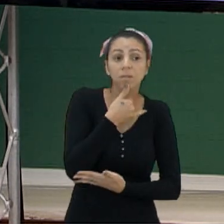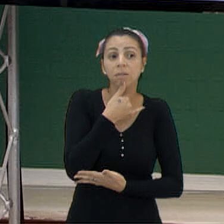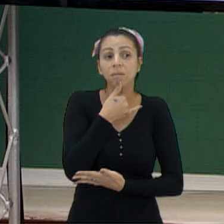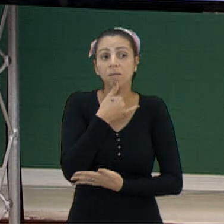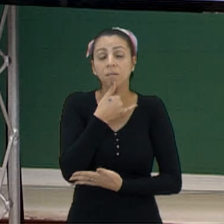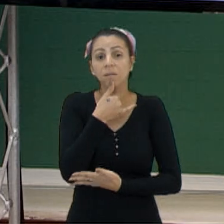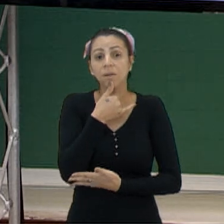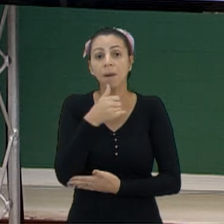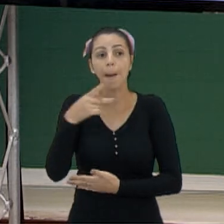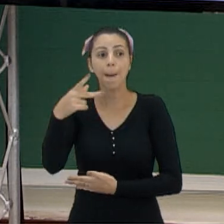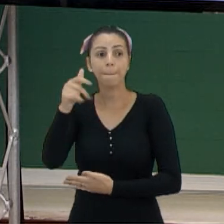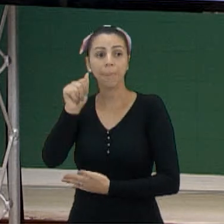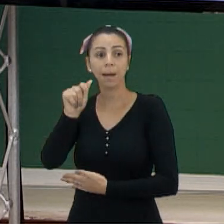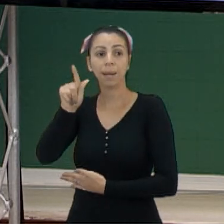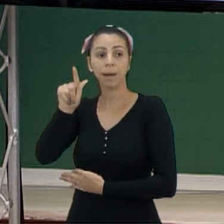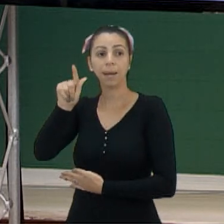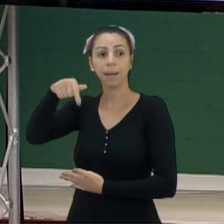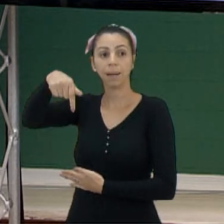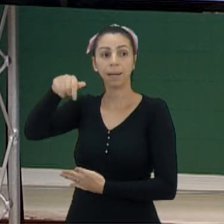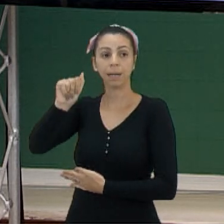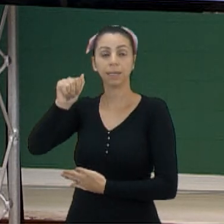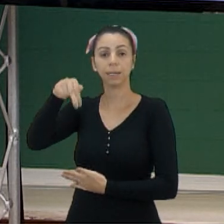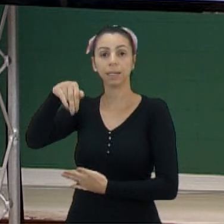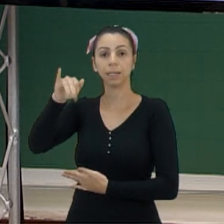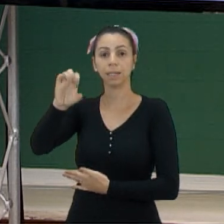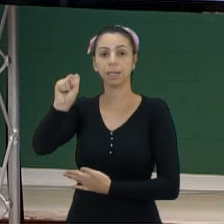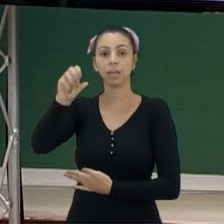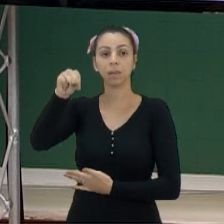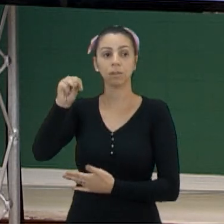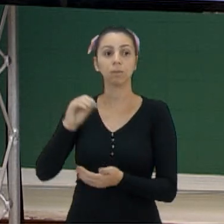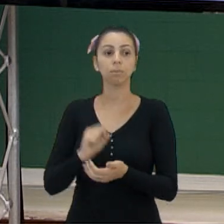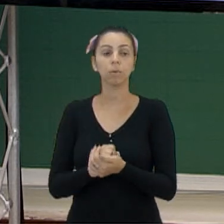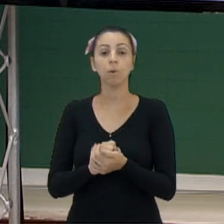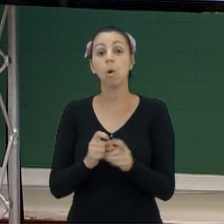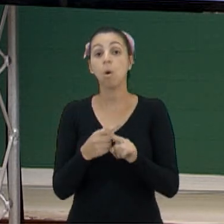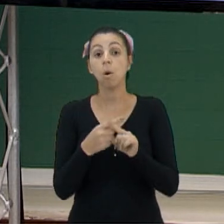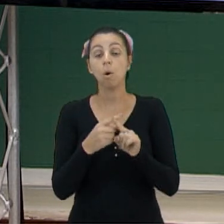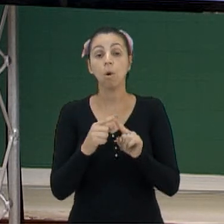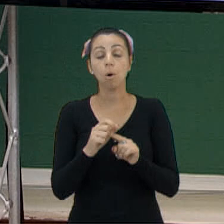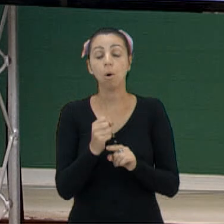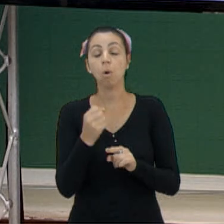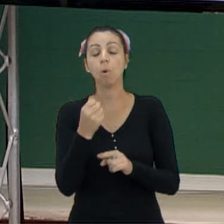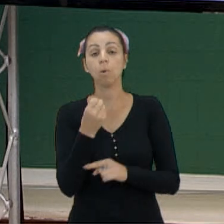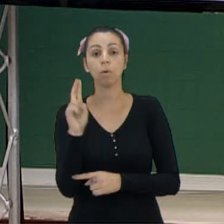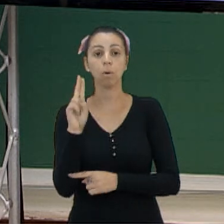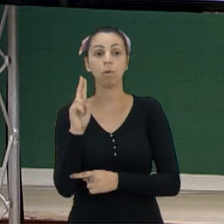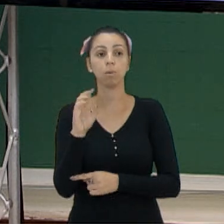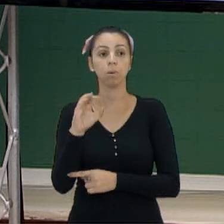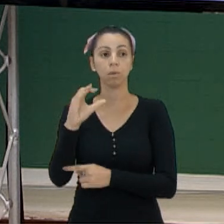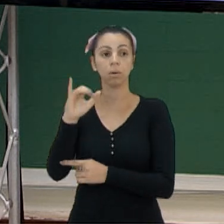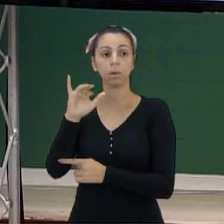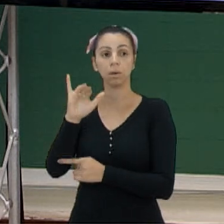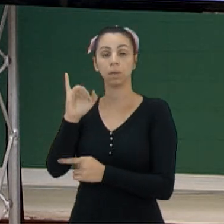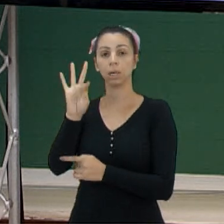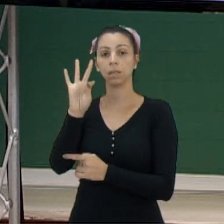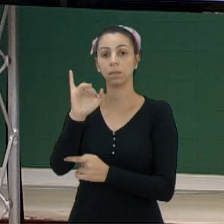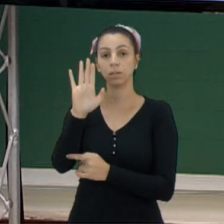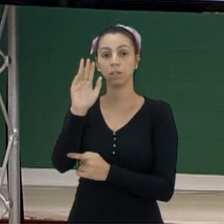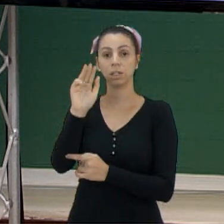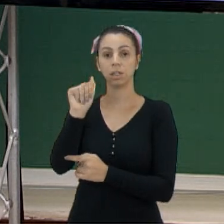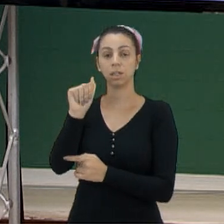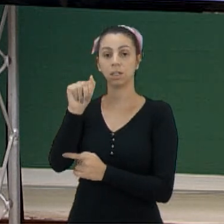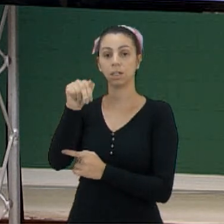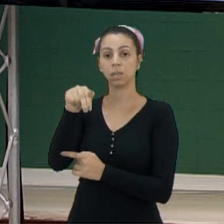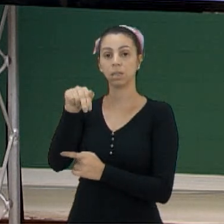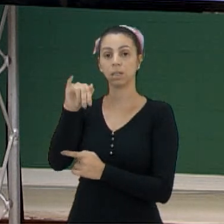cristianismo. Porque se você não é católico, você é um pagão. Se você comete alguma coisa errada, você é um